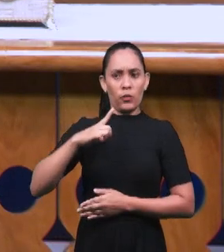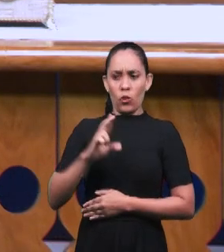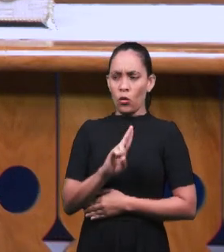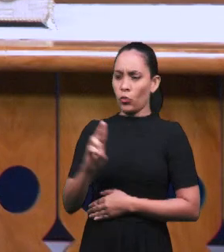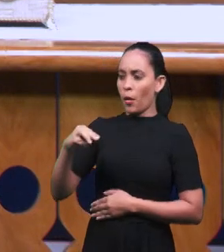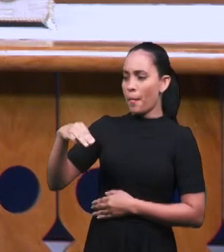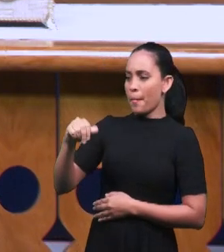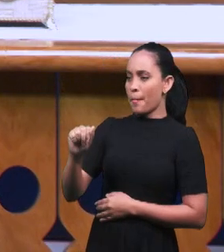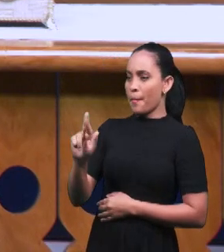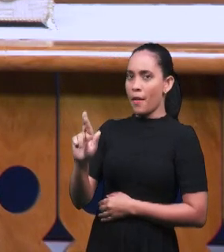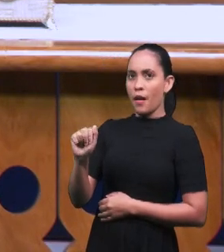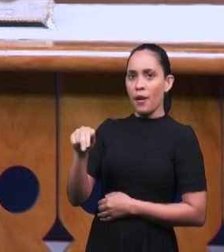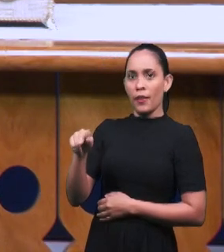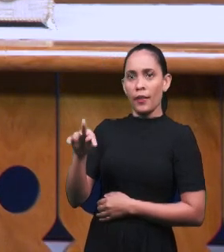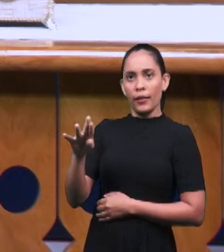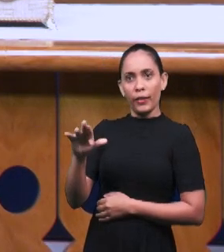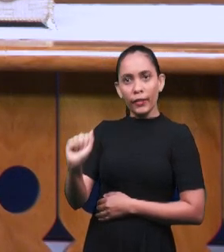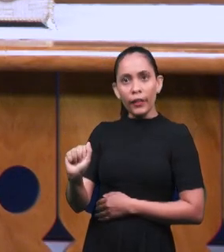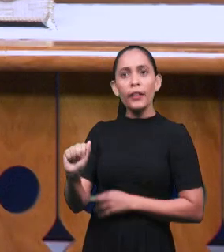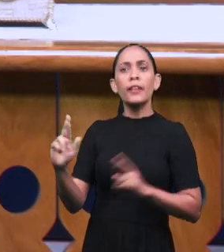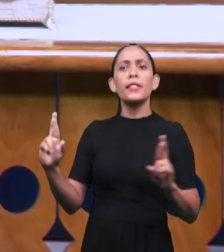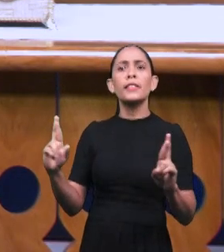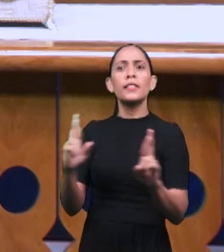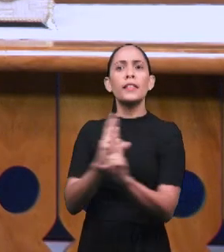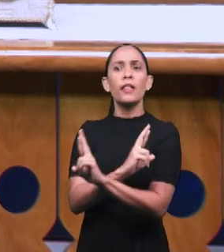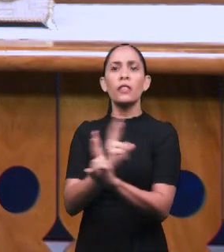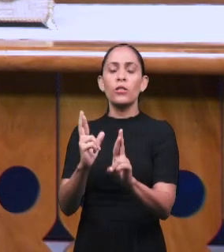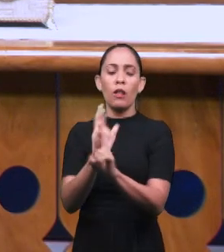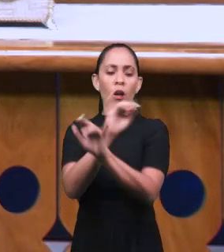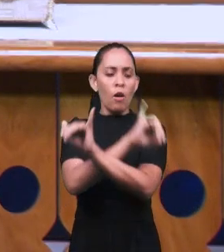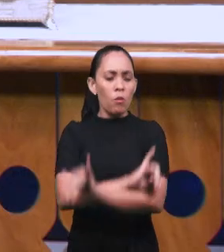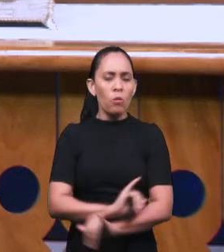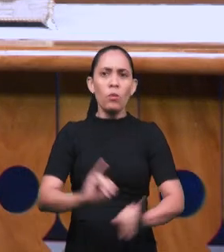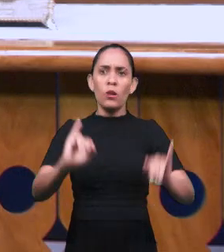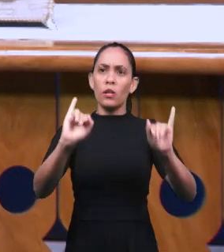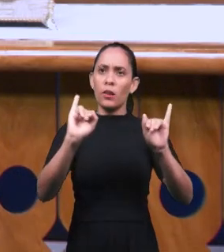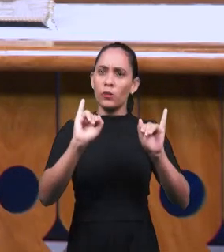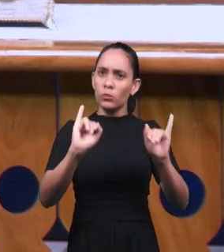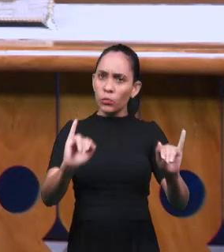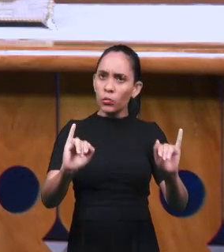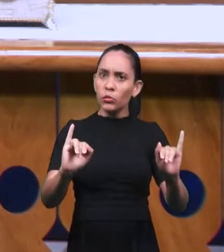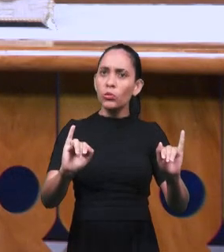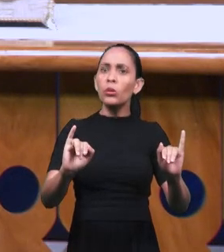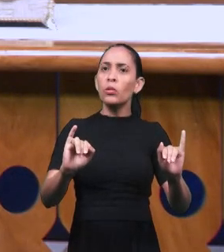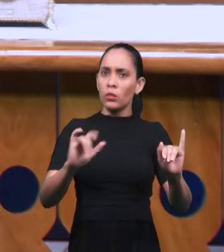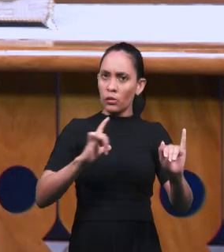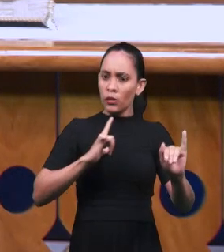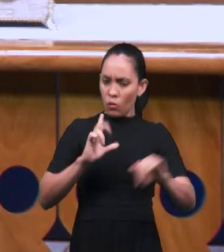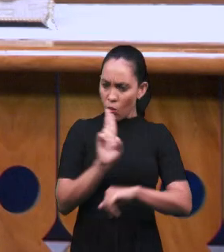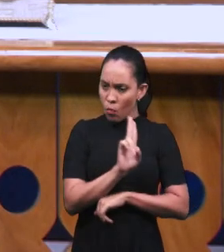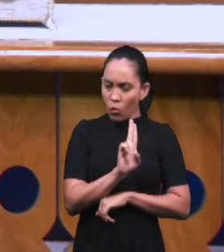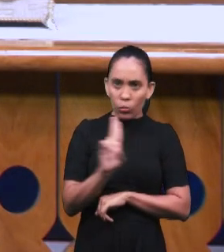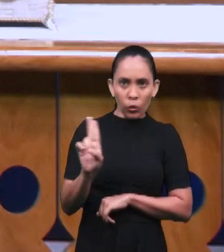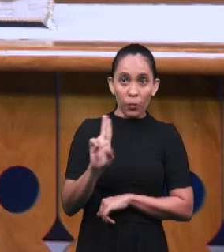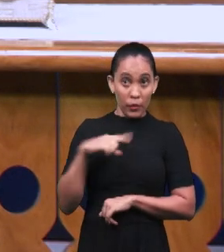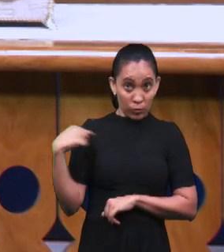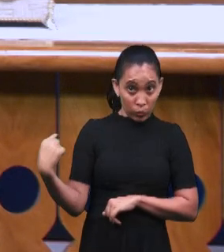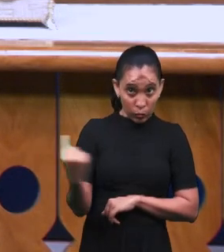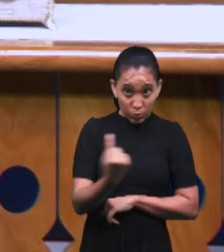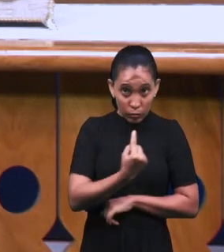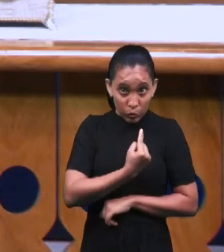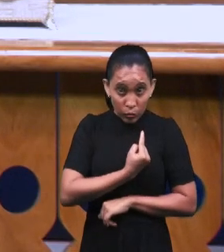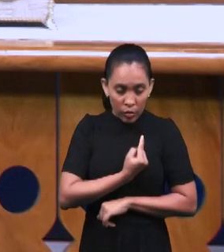está relacionada a uma proclamação de um nome. Nós